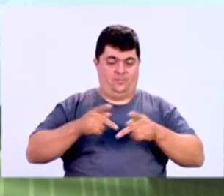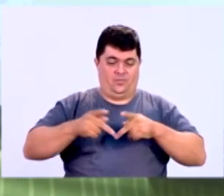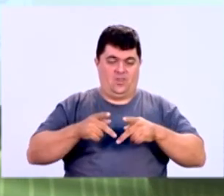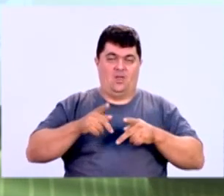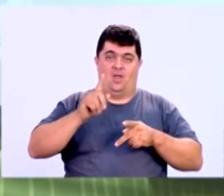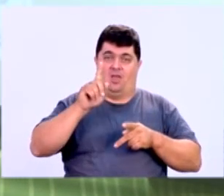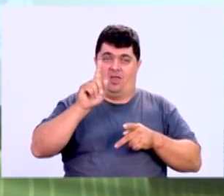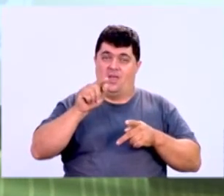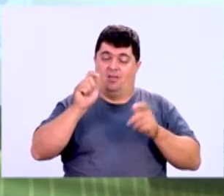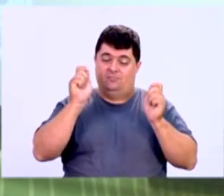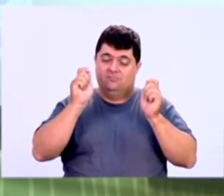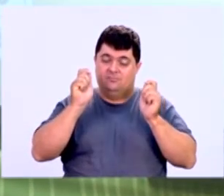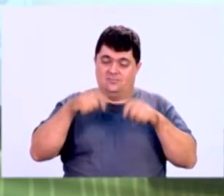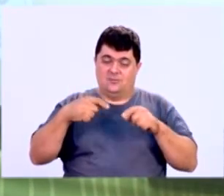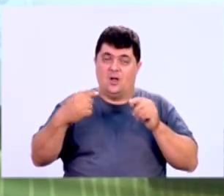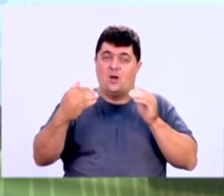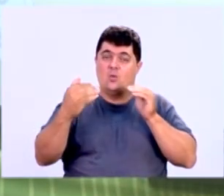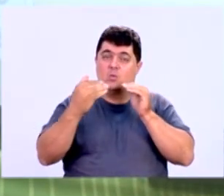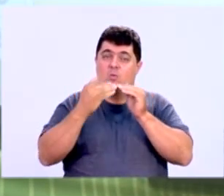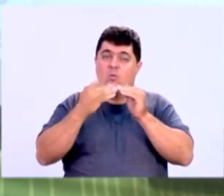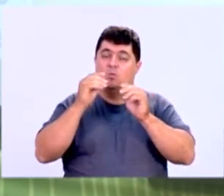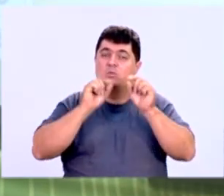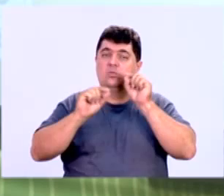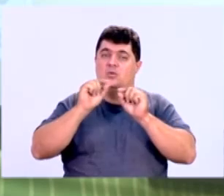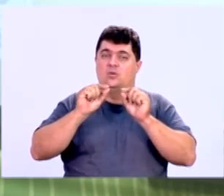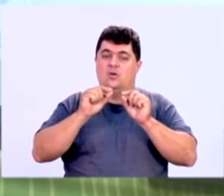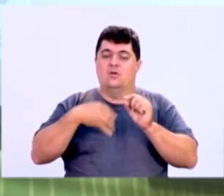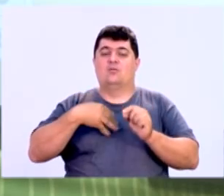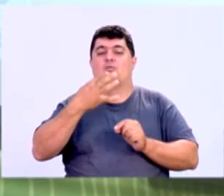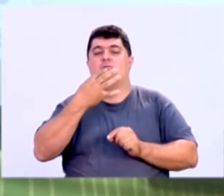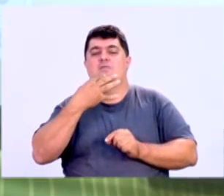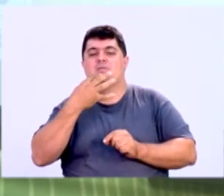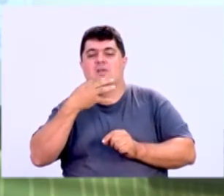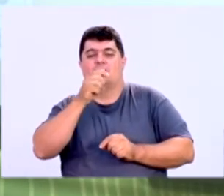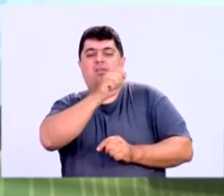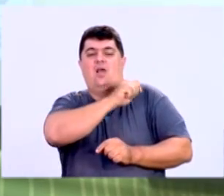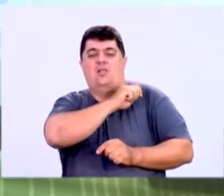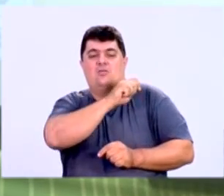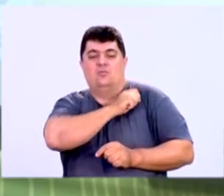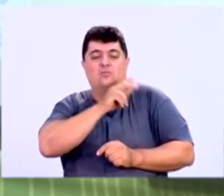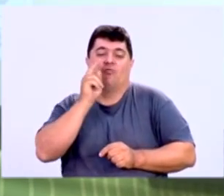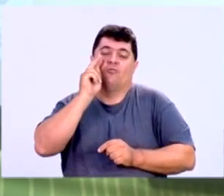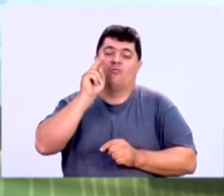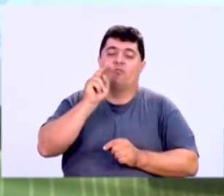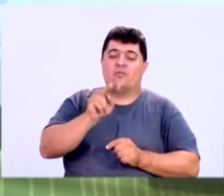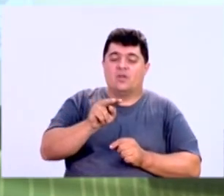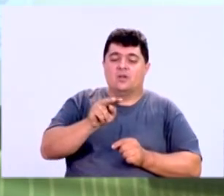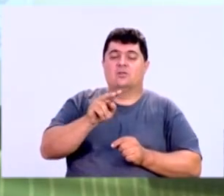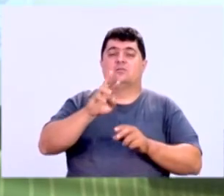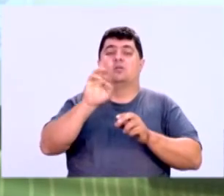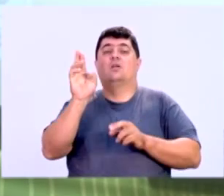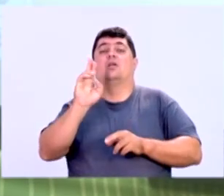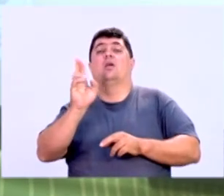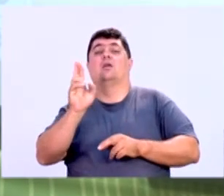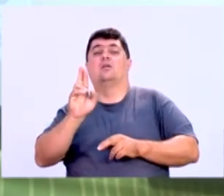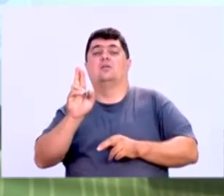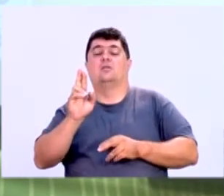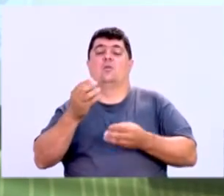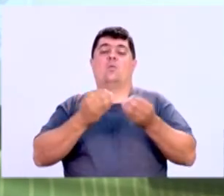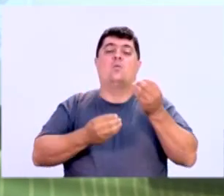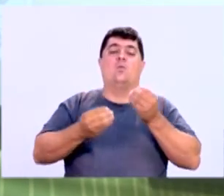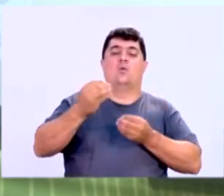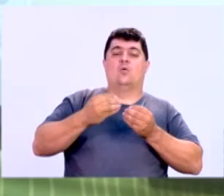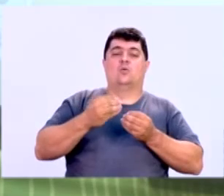ele só deve ser construído mediante a gente conhecer as nossas salas, principalmente as nossas turmas de